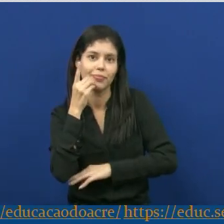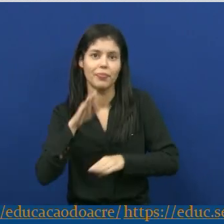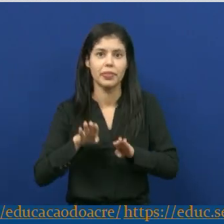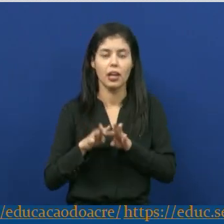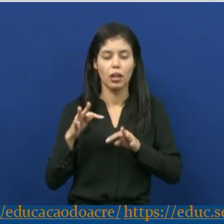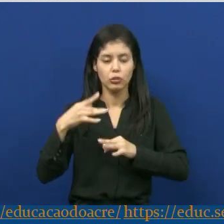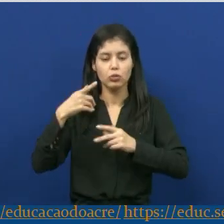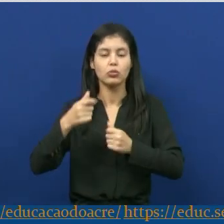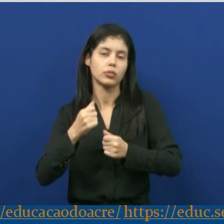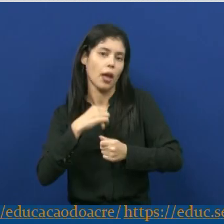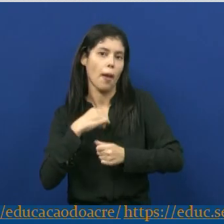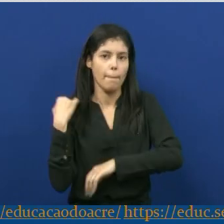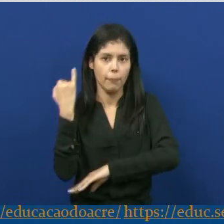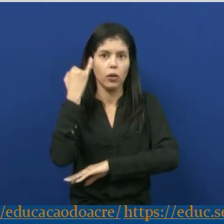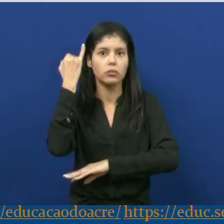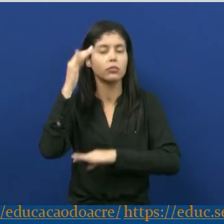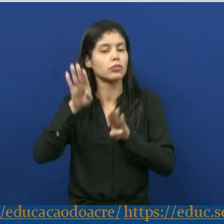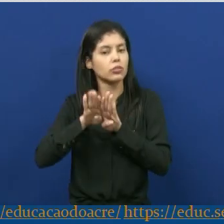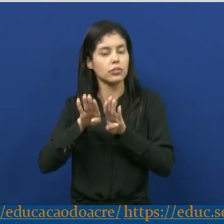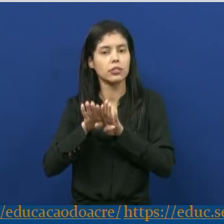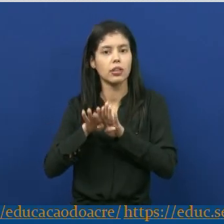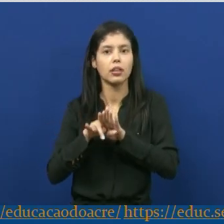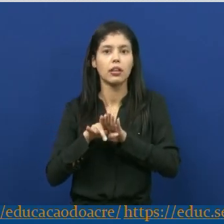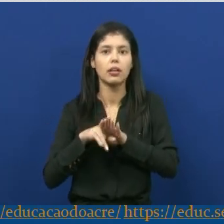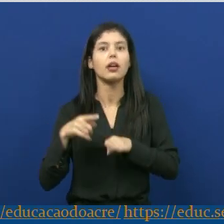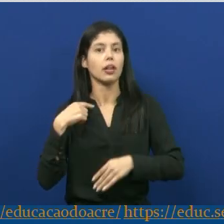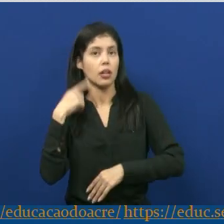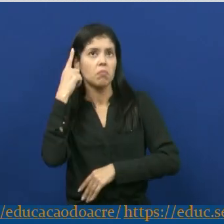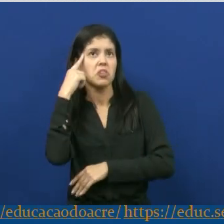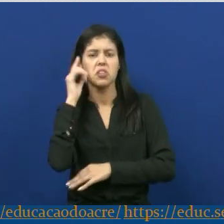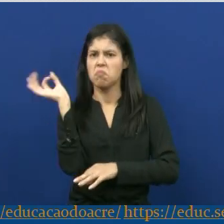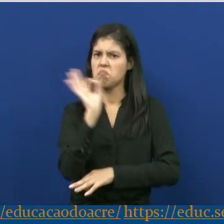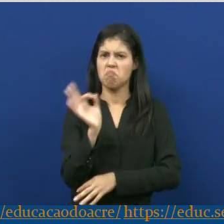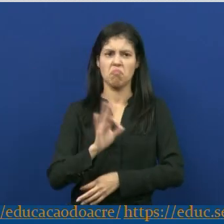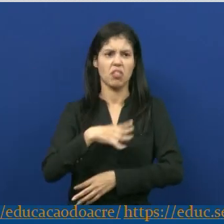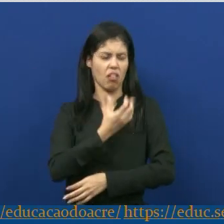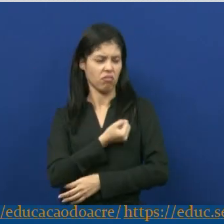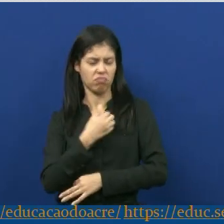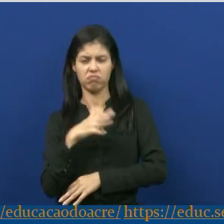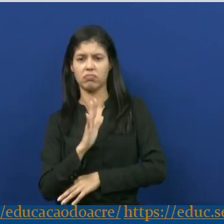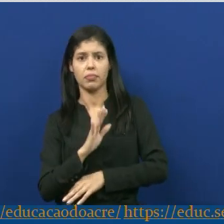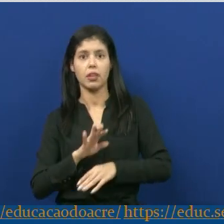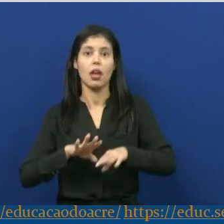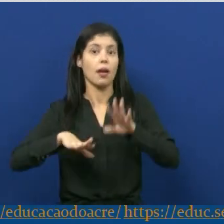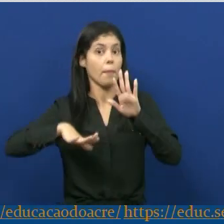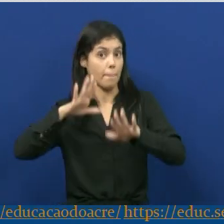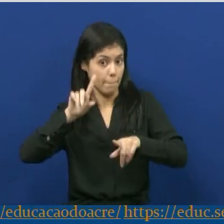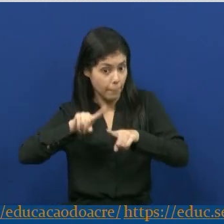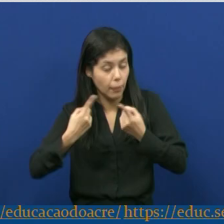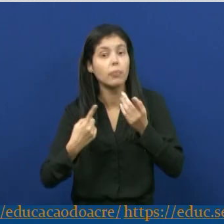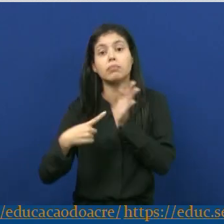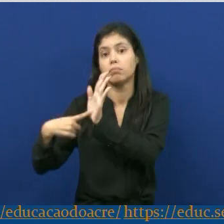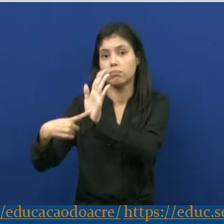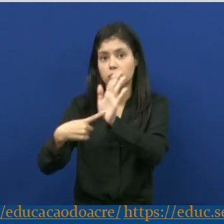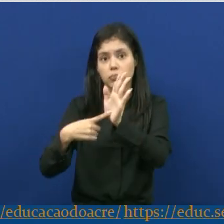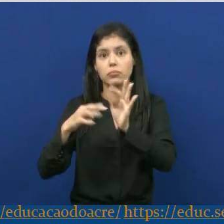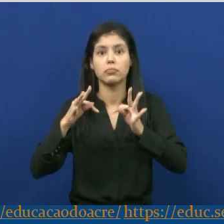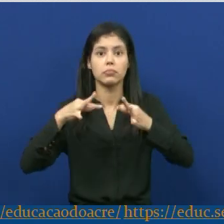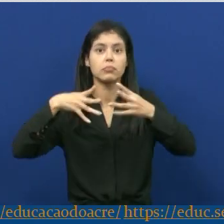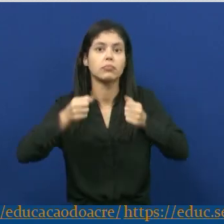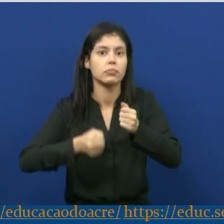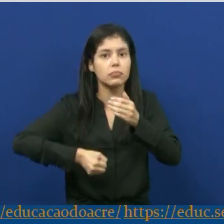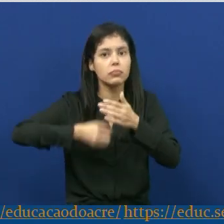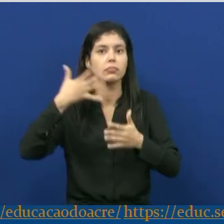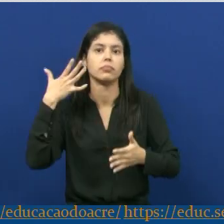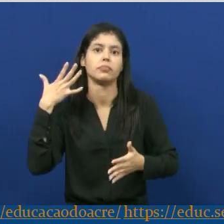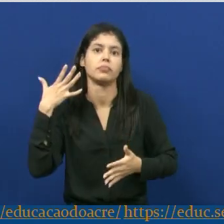e torna-se tão comuns que nem pensamos mais sobre eles mas representam muito do